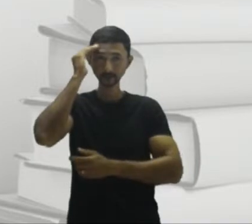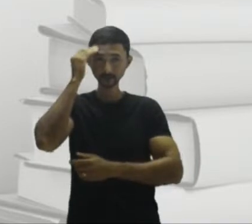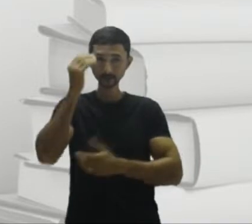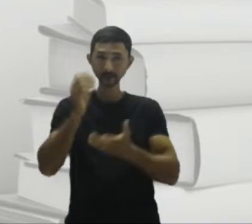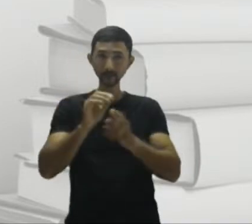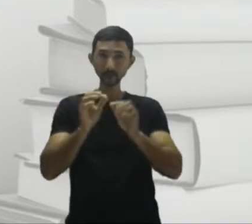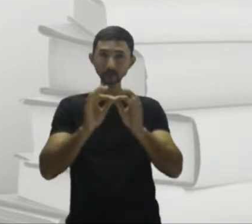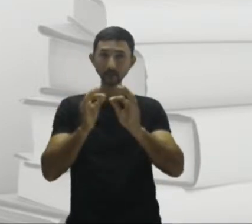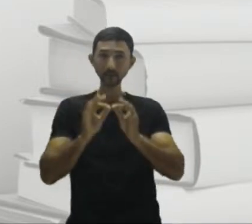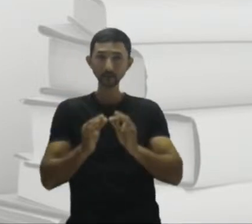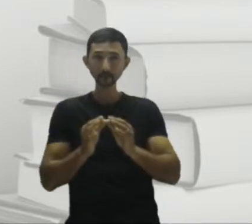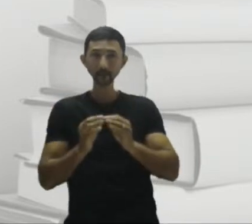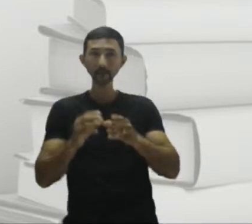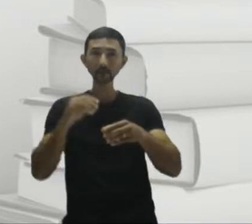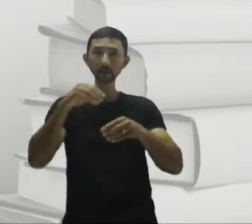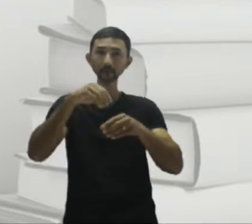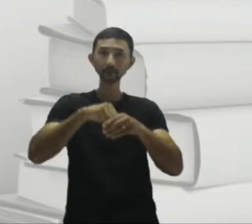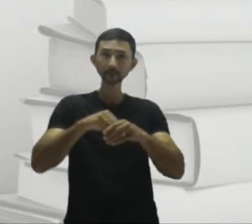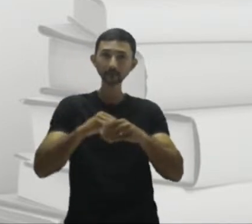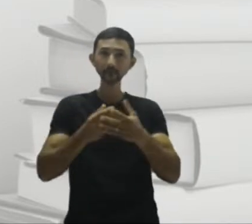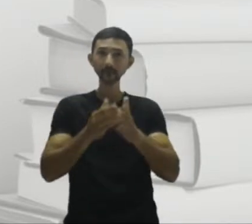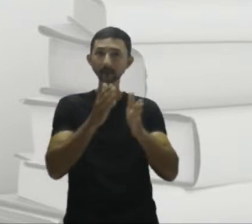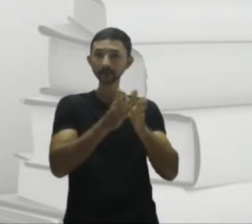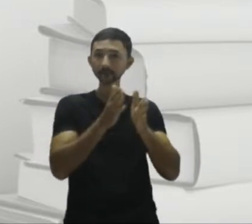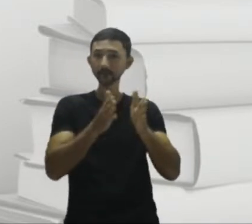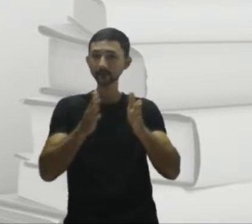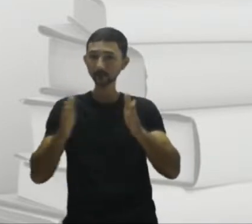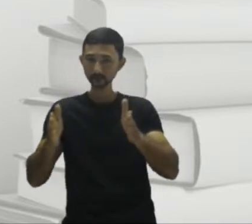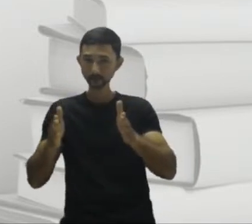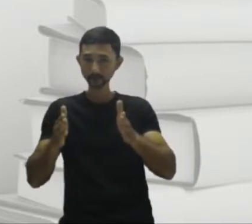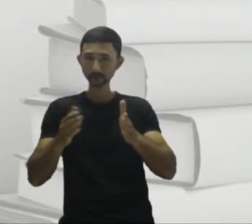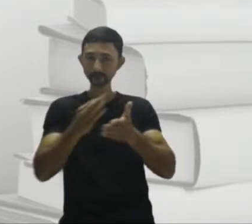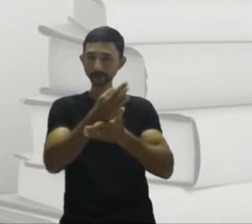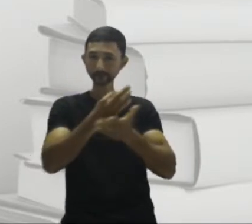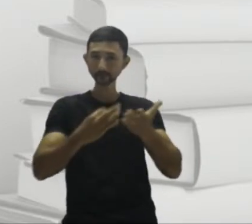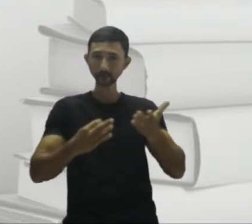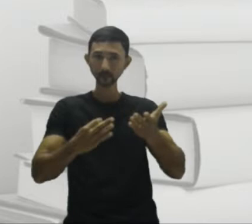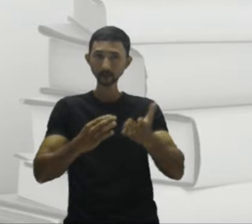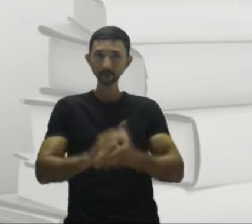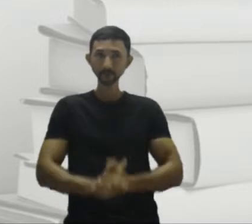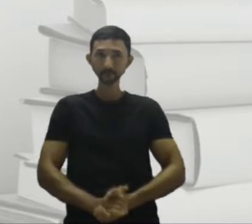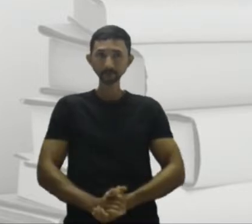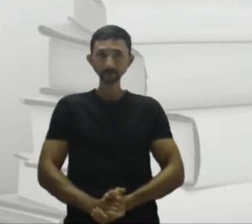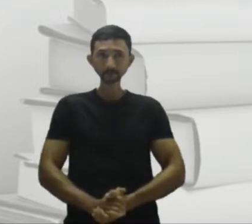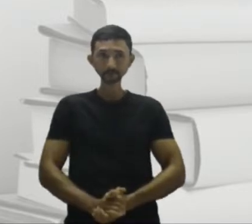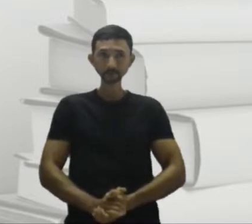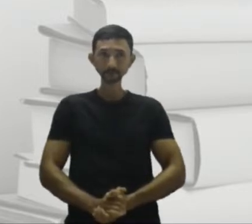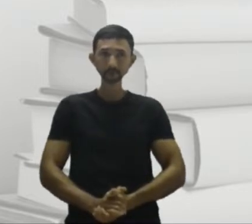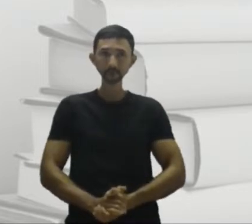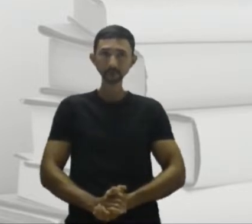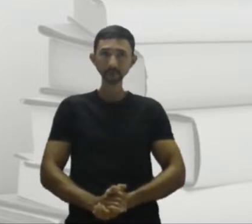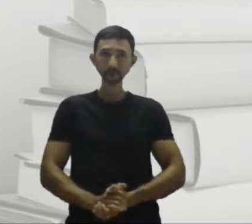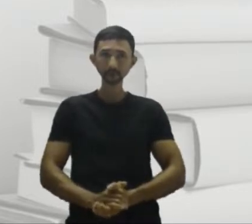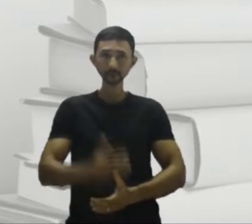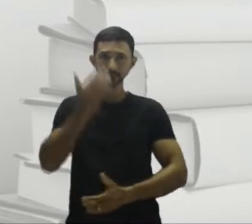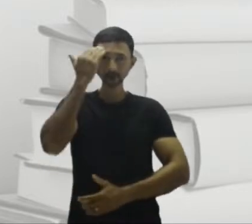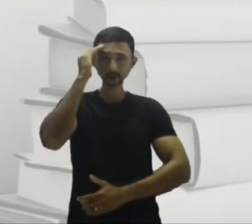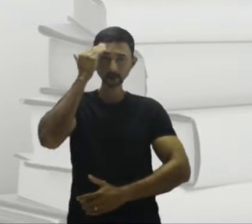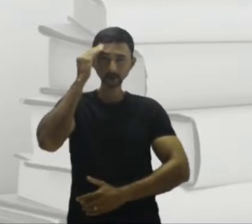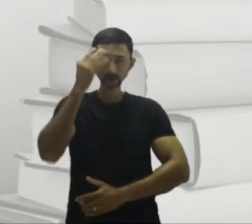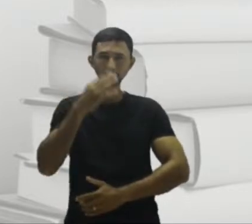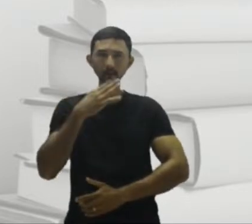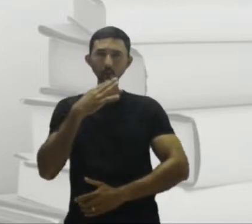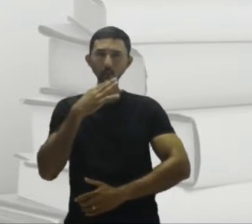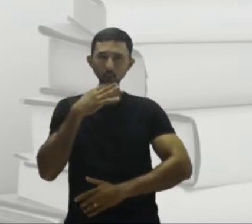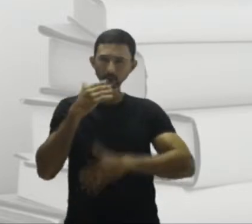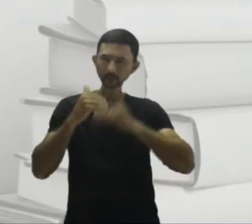os elementos que constituem a sequência narrativa. Nós queremos ampliar o conhecimento sobre